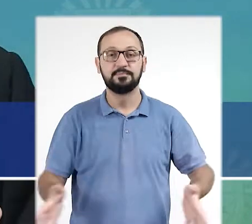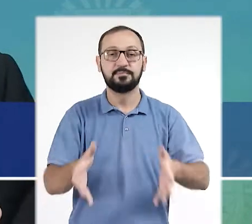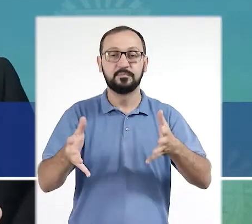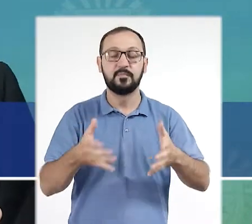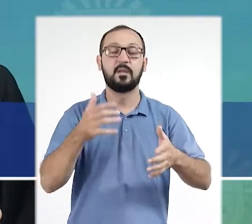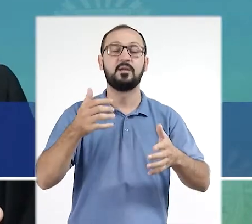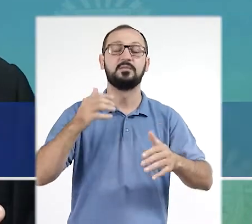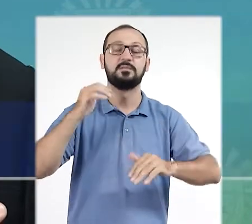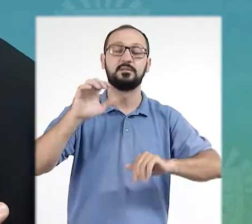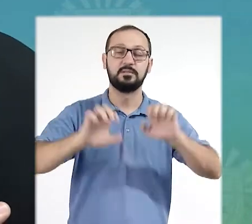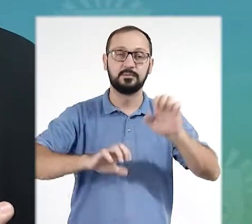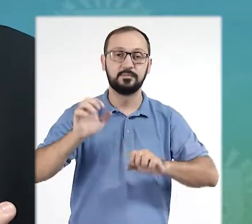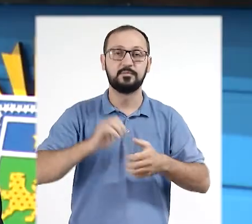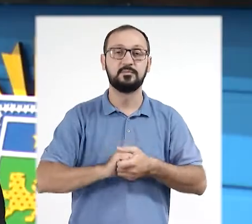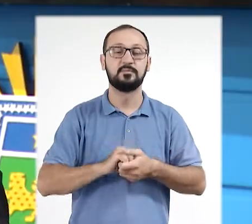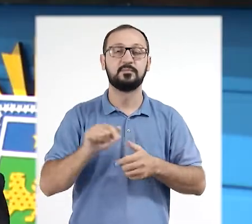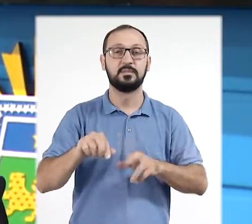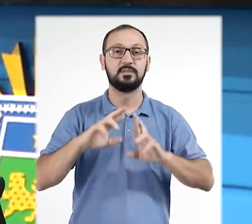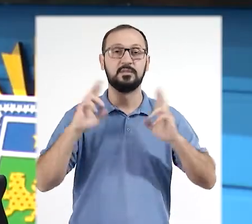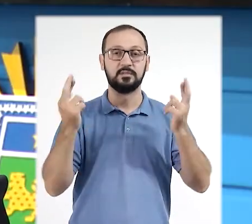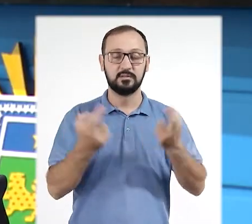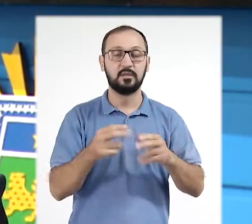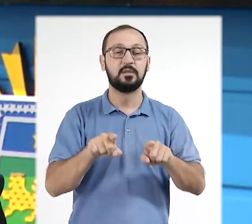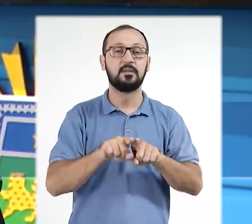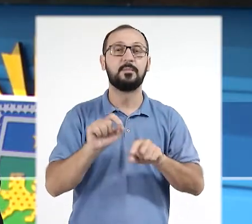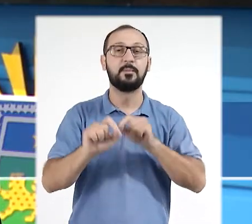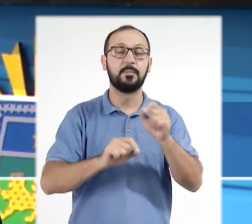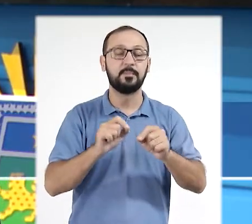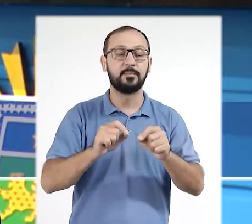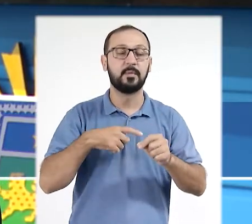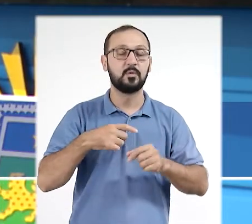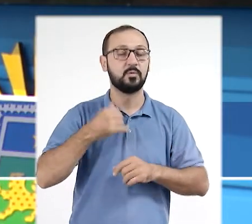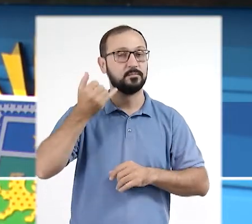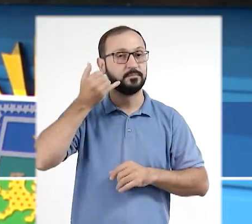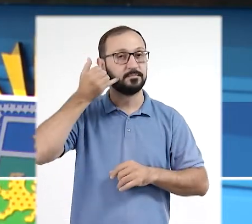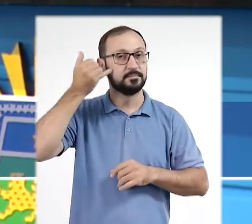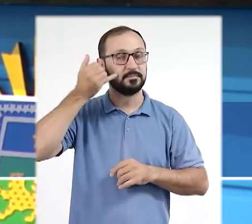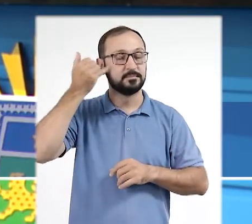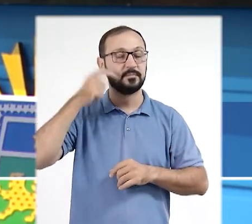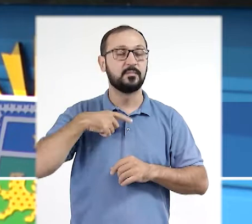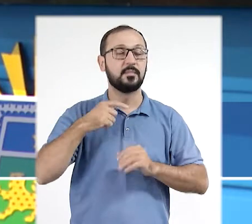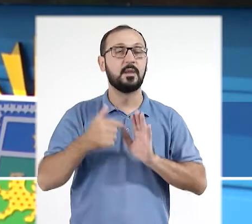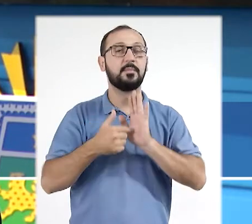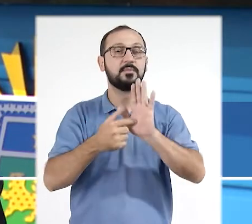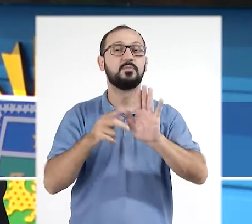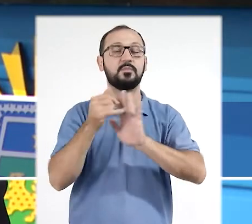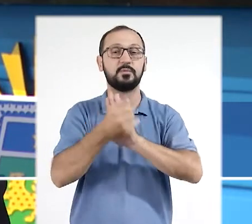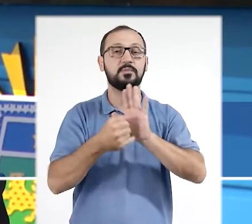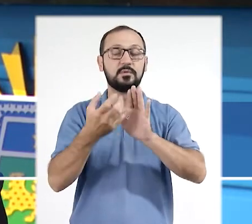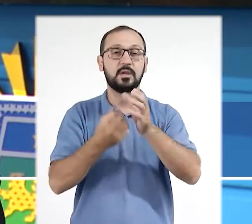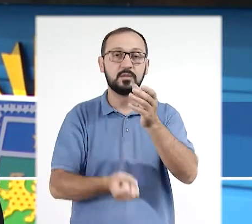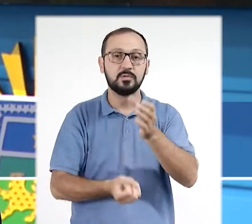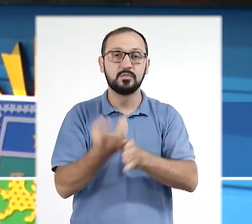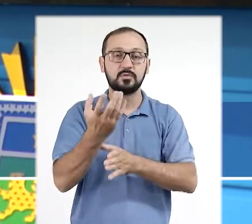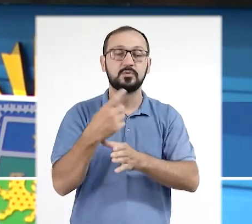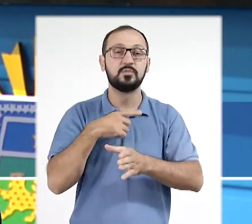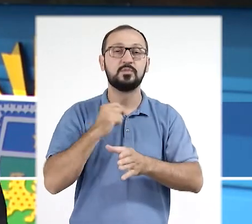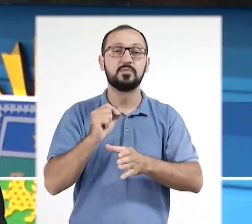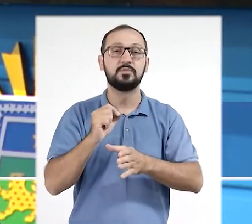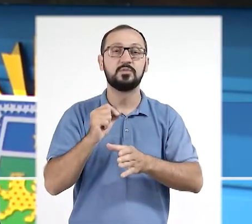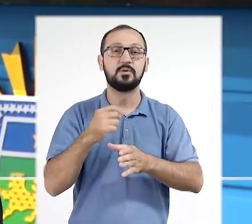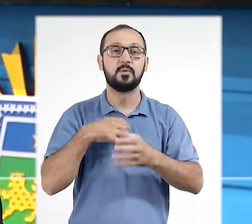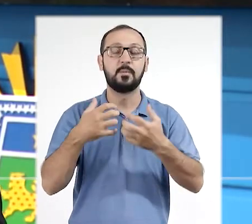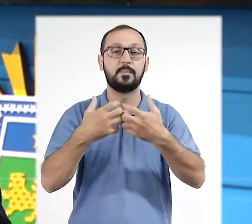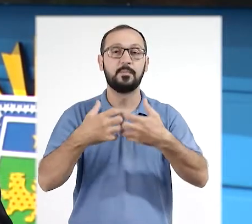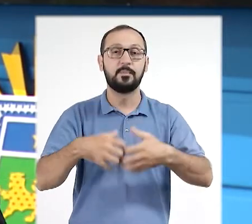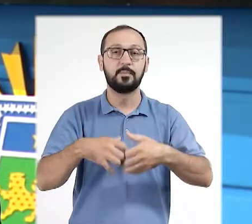nós queremos incentivar o empreendedorismo. Na mesma sessão, o deputado Jamilson Nami apresentou o projeto que permite a instalação de